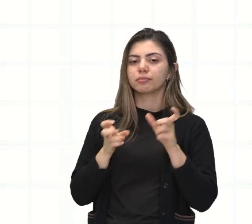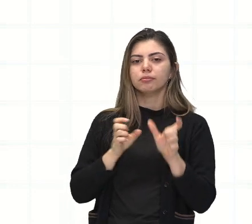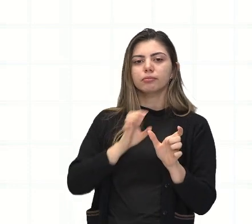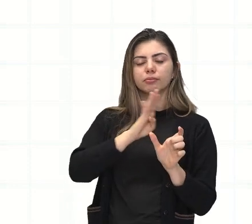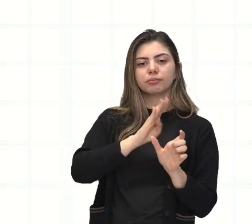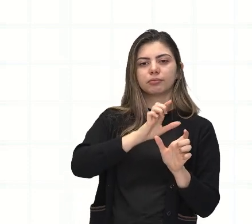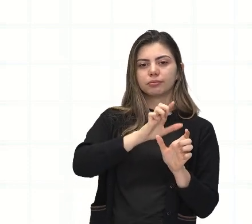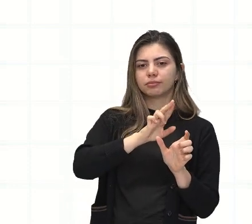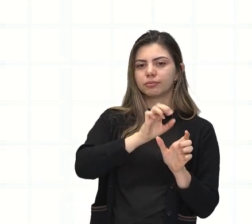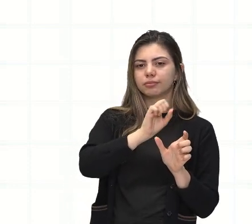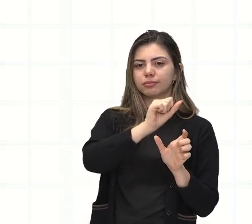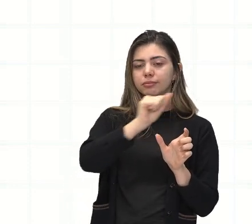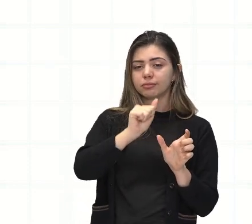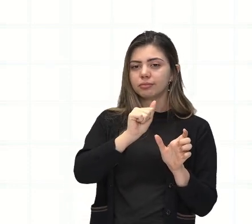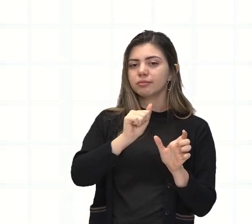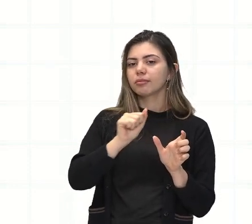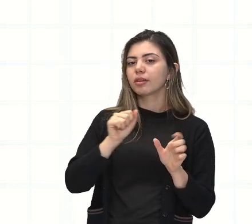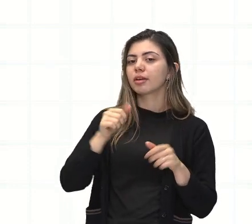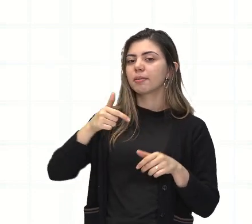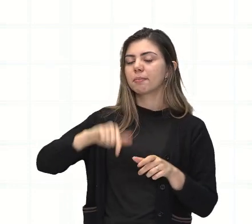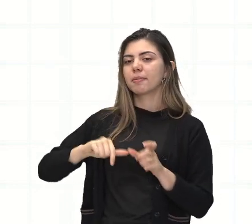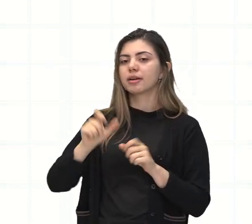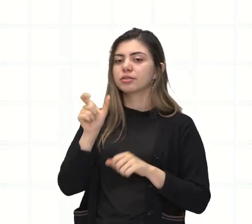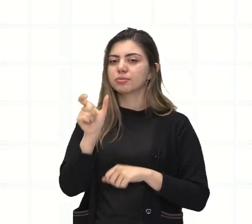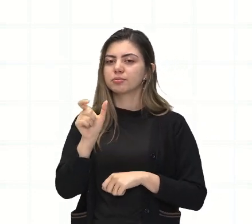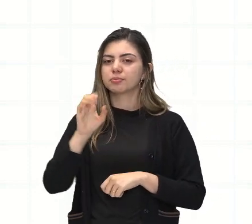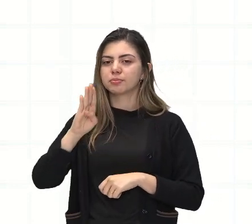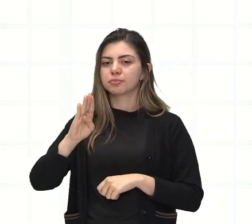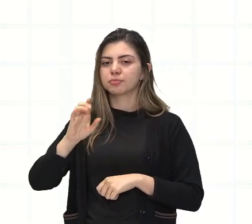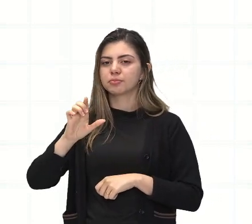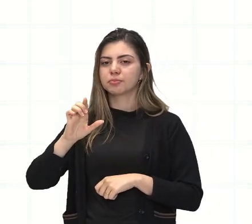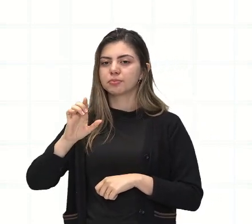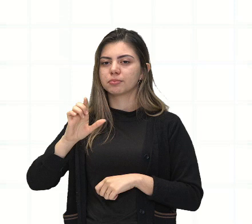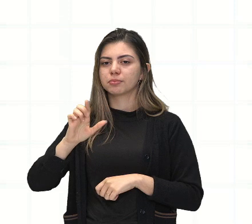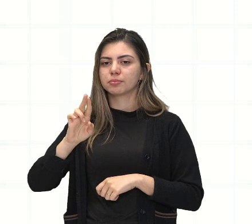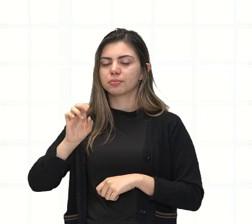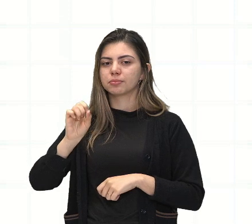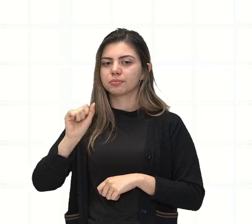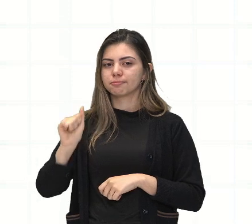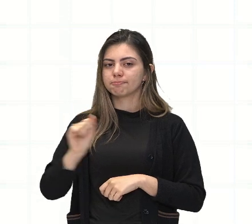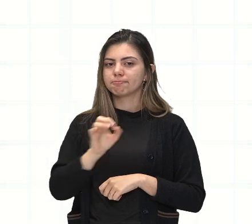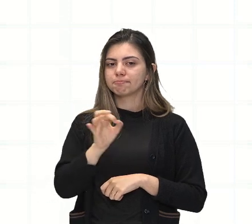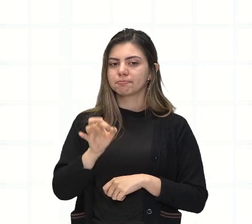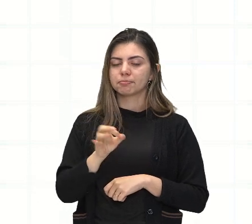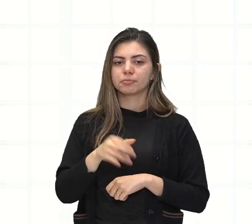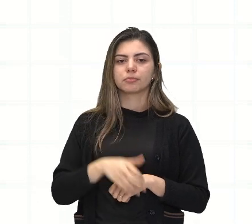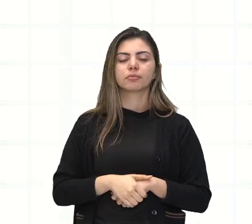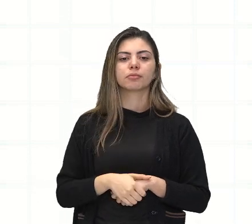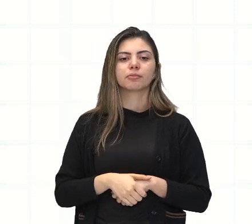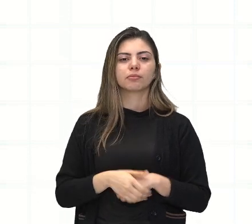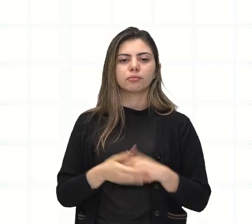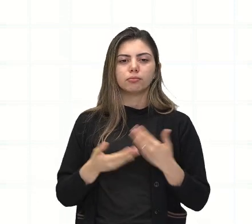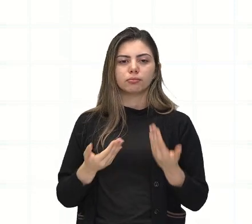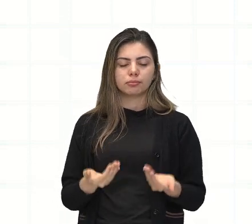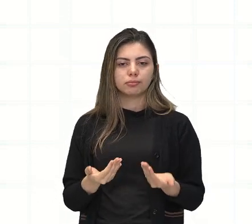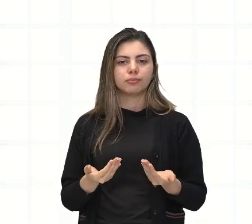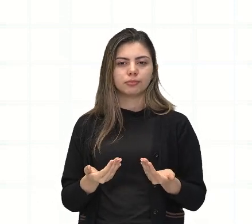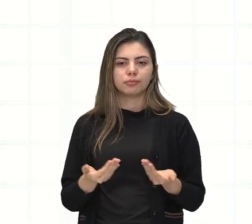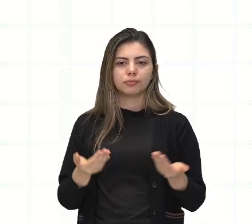você deixou a blusa, ok? Aí, juntando essa